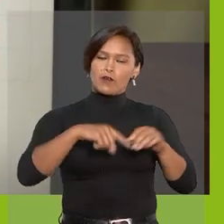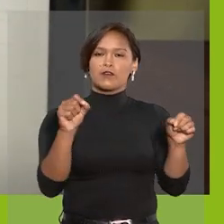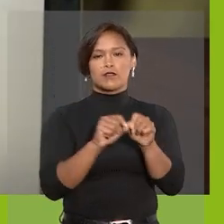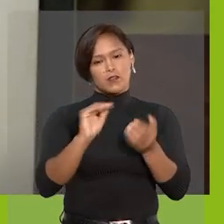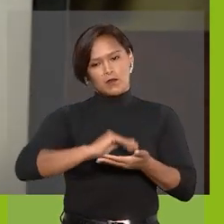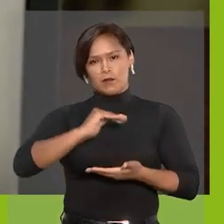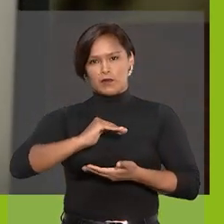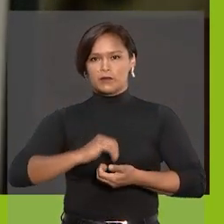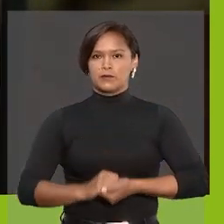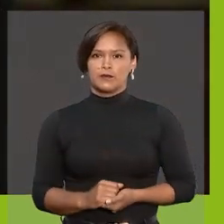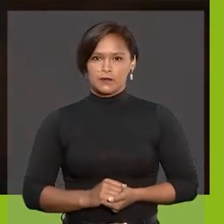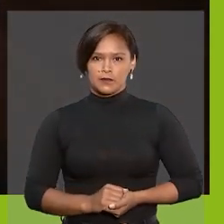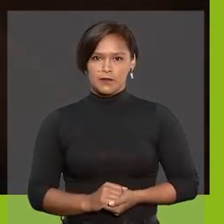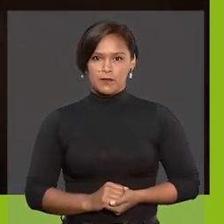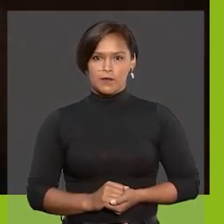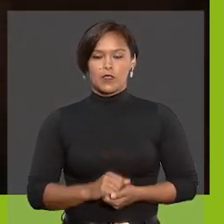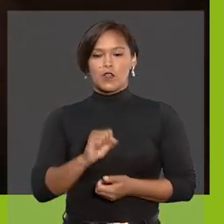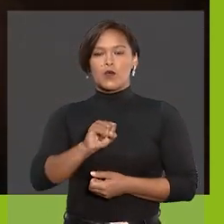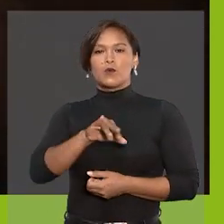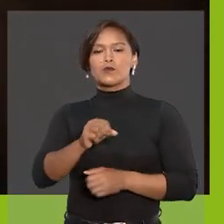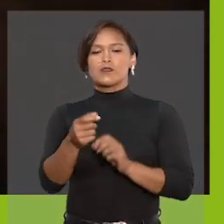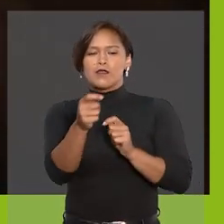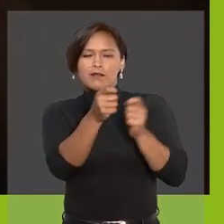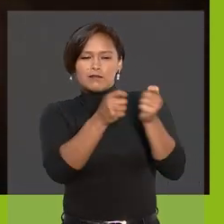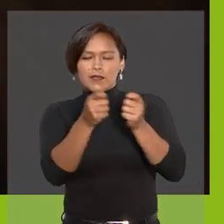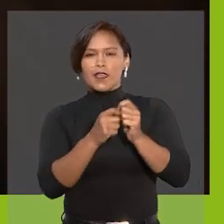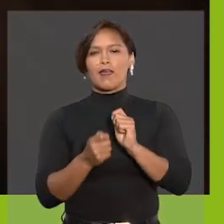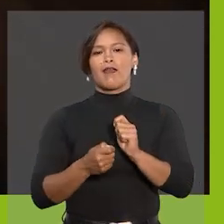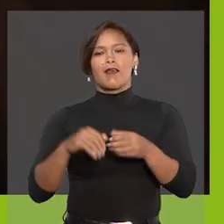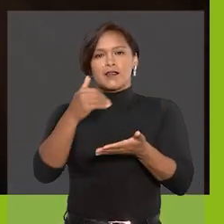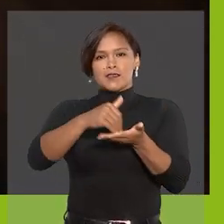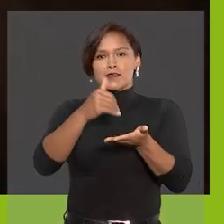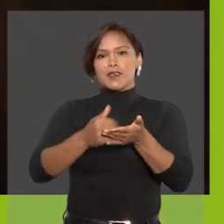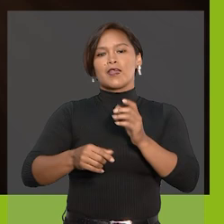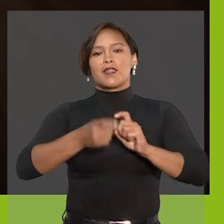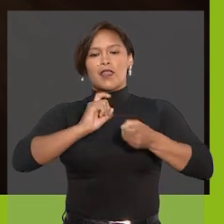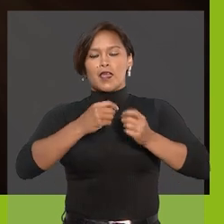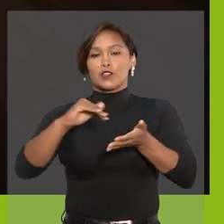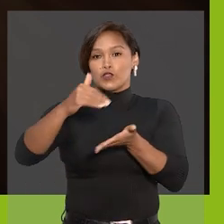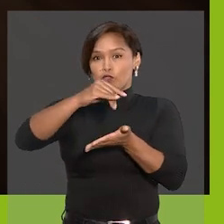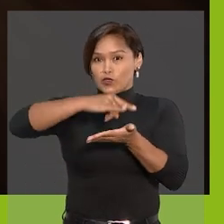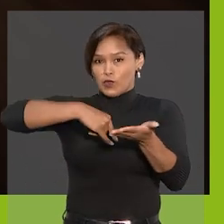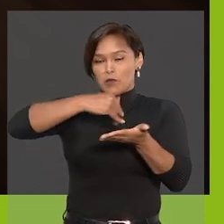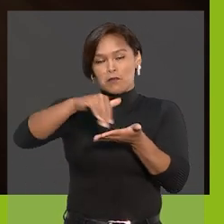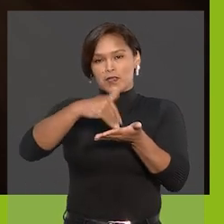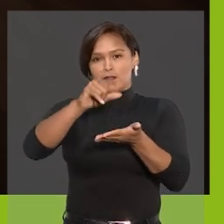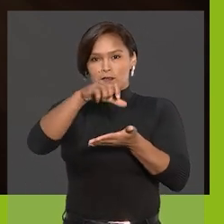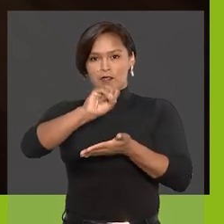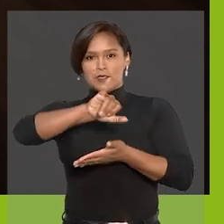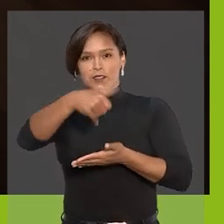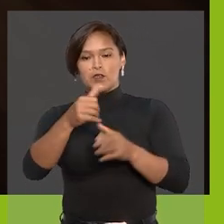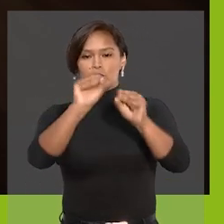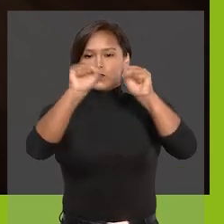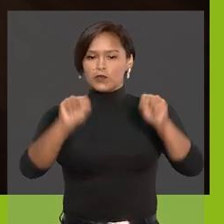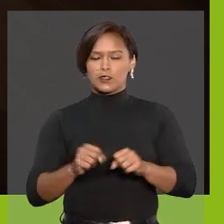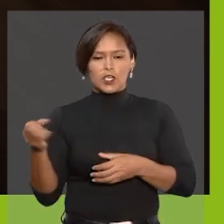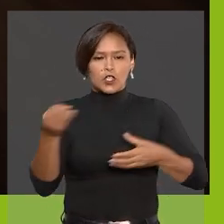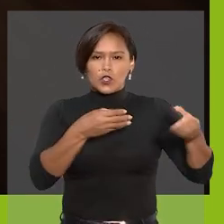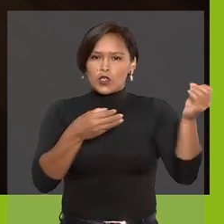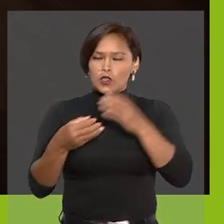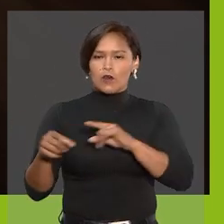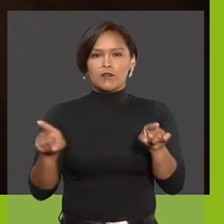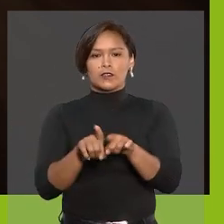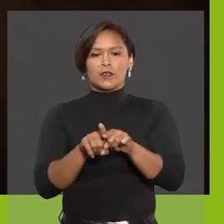de bloco. O SEI é gerenciado pela Secretaria de Documentação do STJ. O sistema e suas atualizações